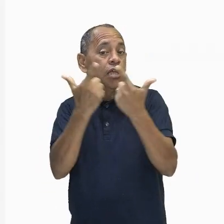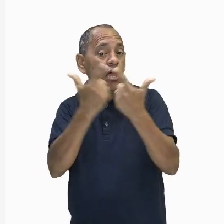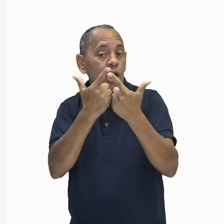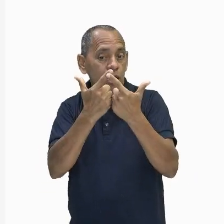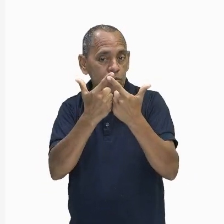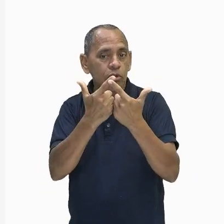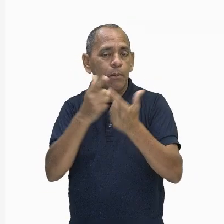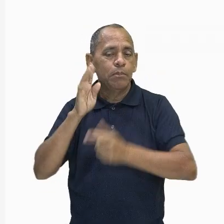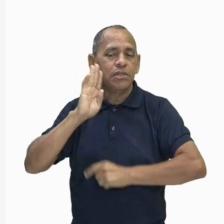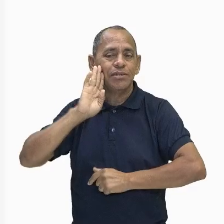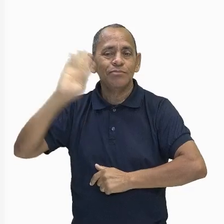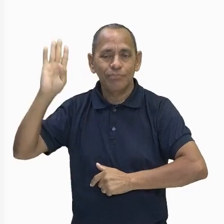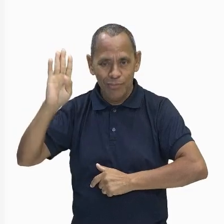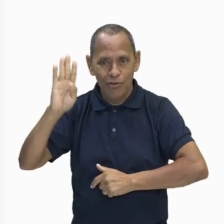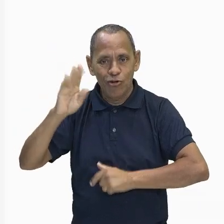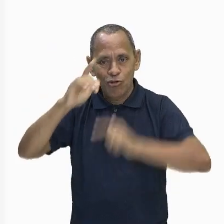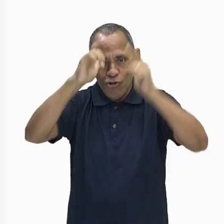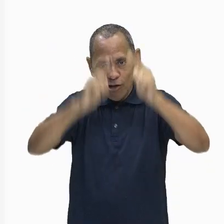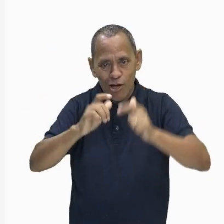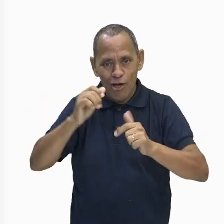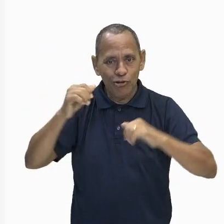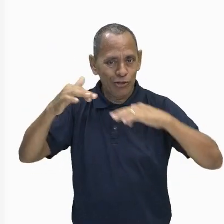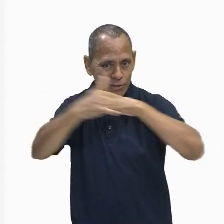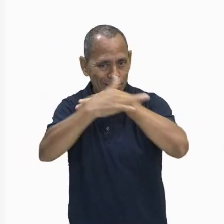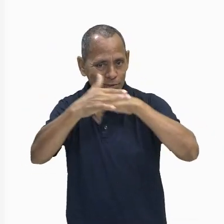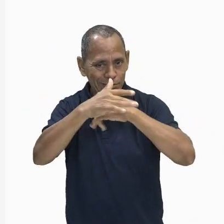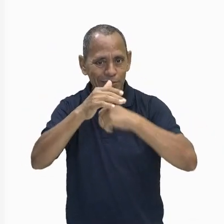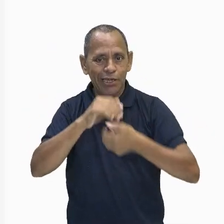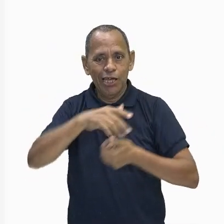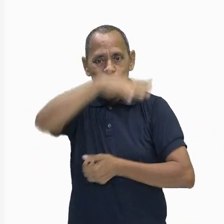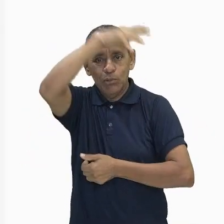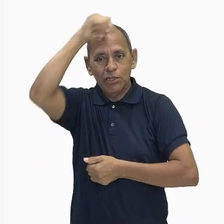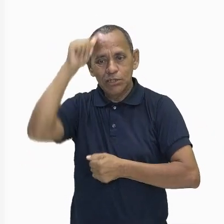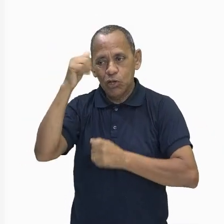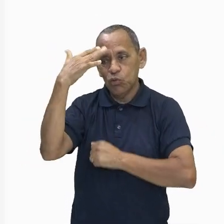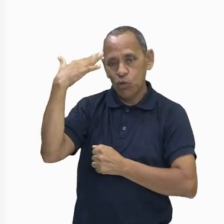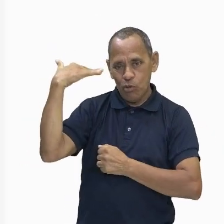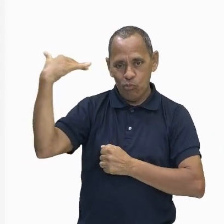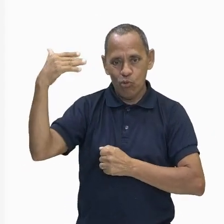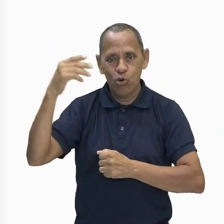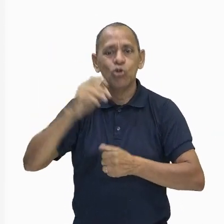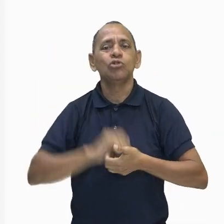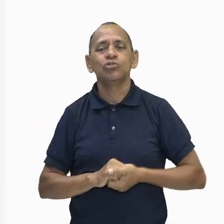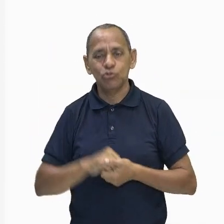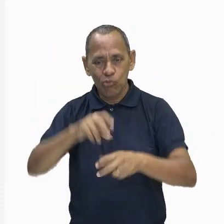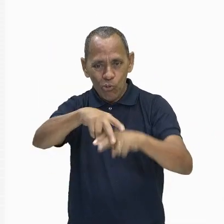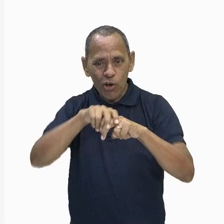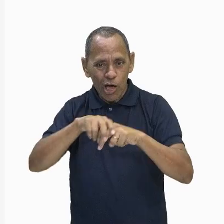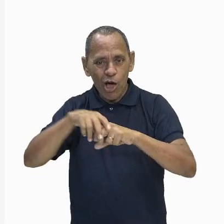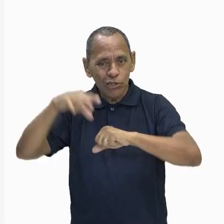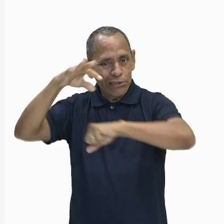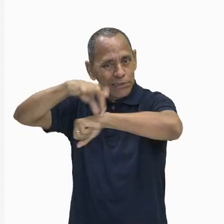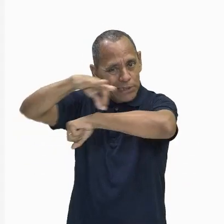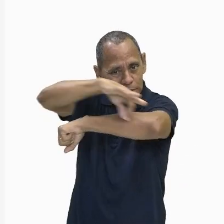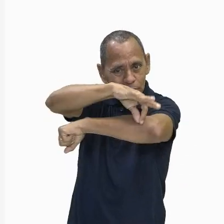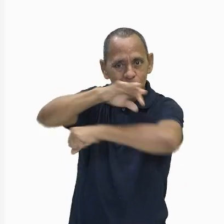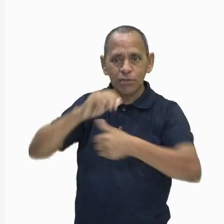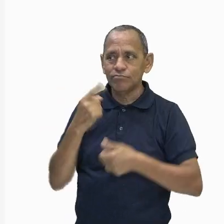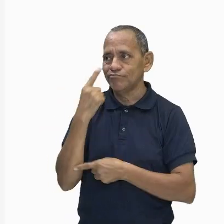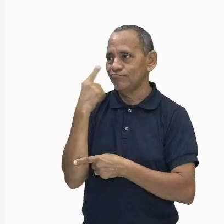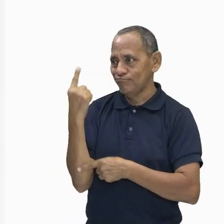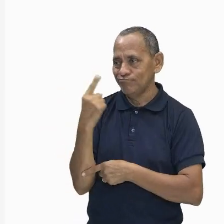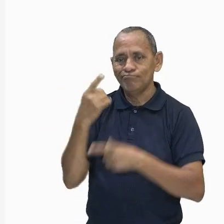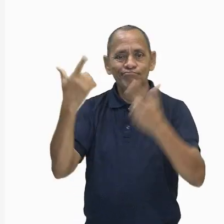cartão postal de Manaus, é famoso por sua arquitetura. Observem que nós temos aqui o Teatro